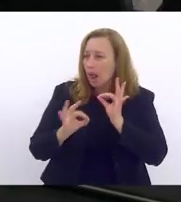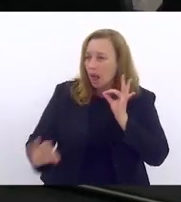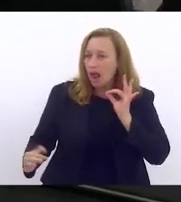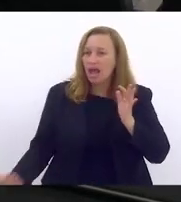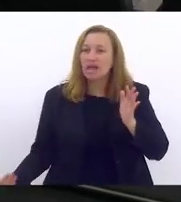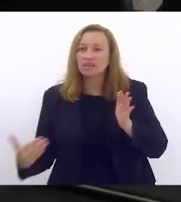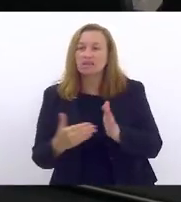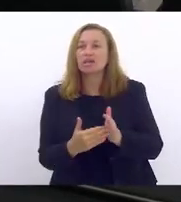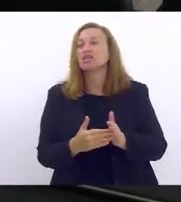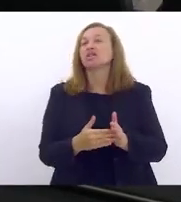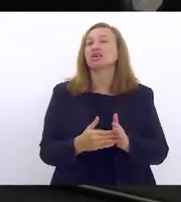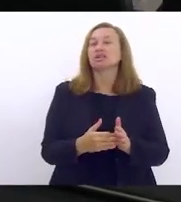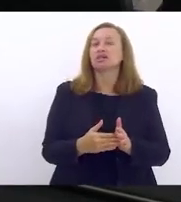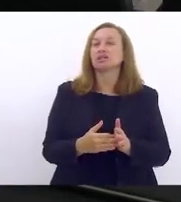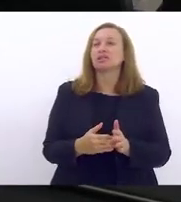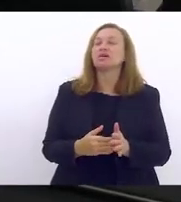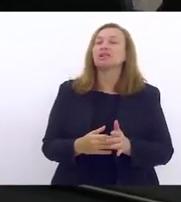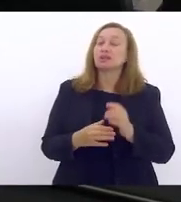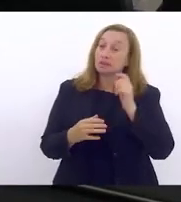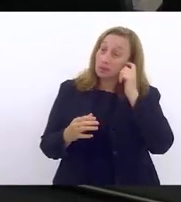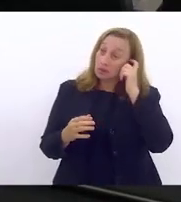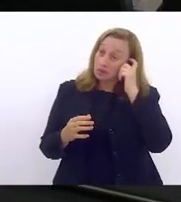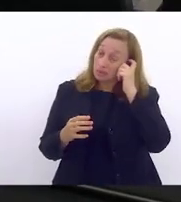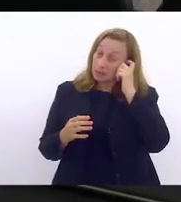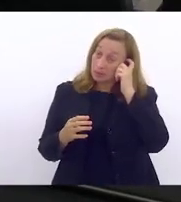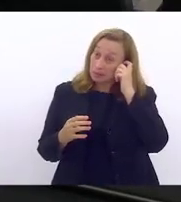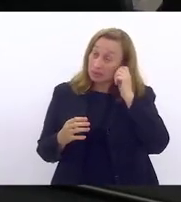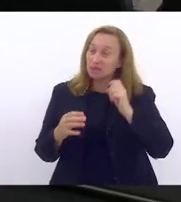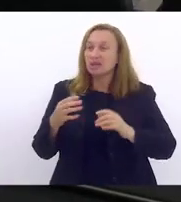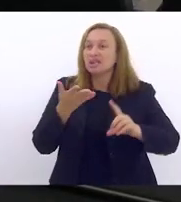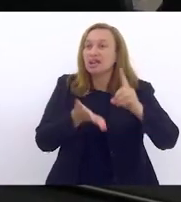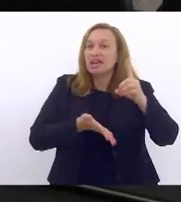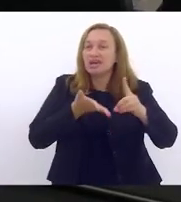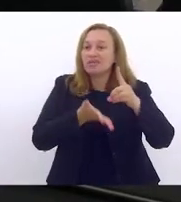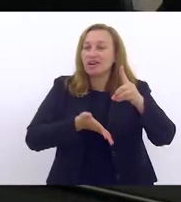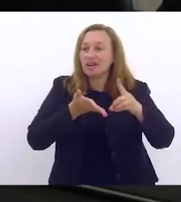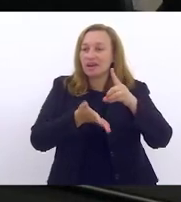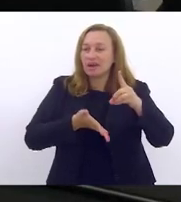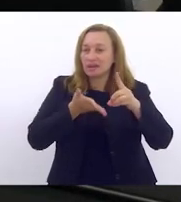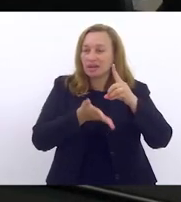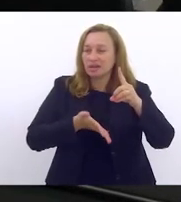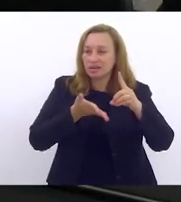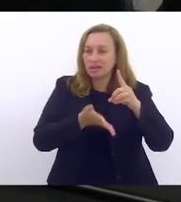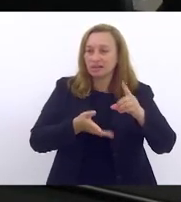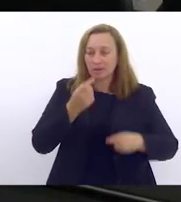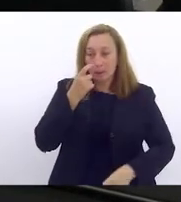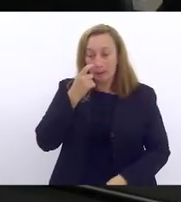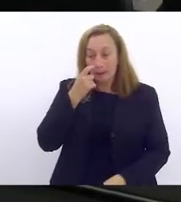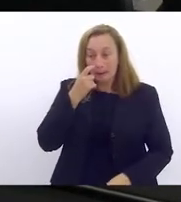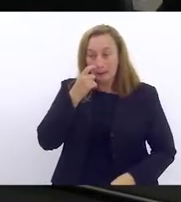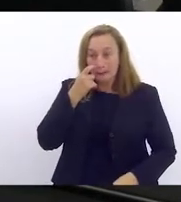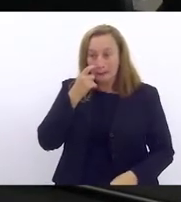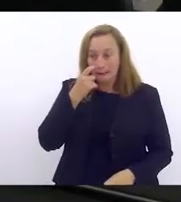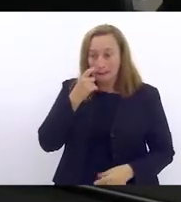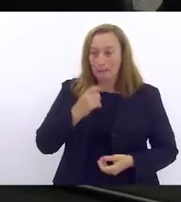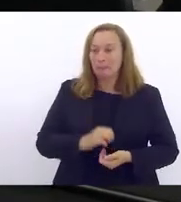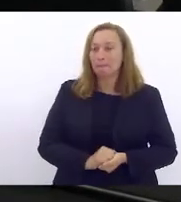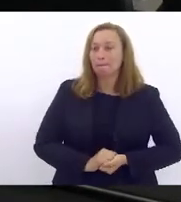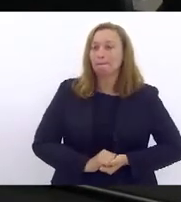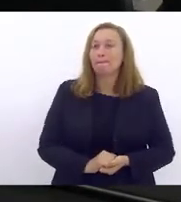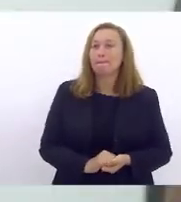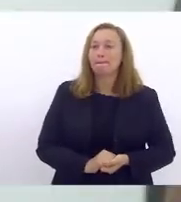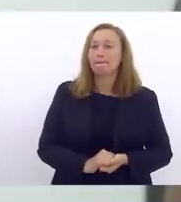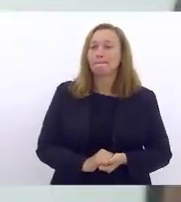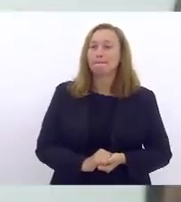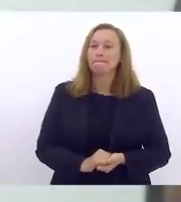nos braços das doulas aqui. Mas, na verdade, eu vejo que essas lutas todas elas se confundem, que, no fundo, é a dignidade, é